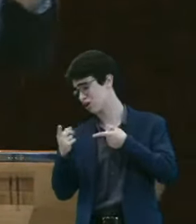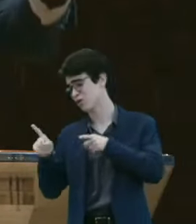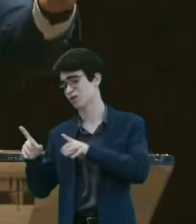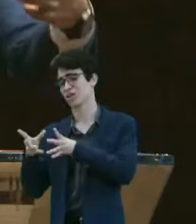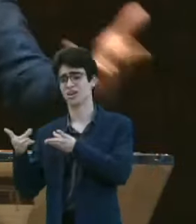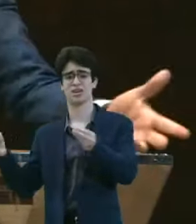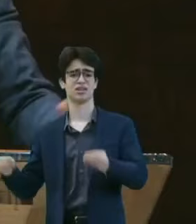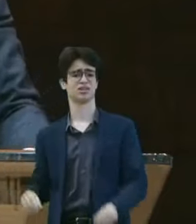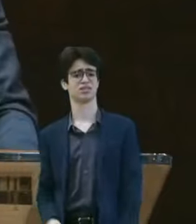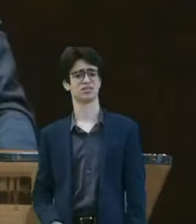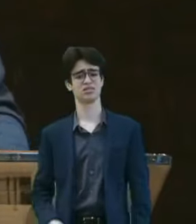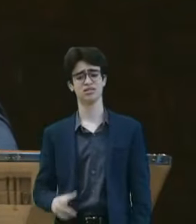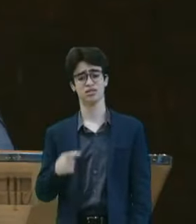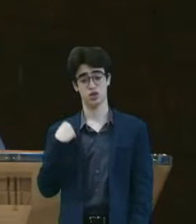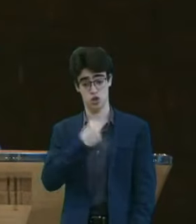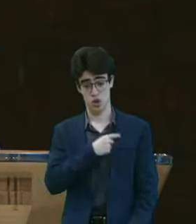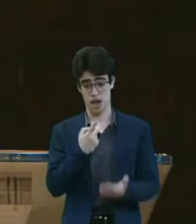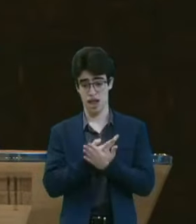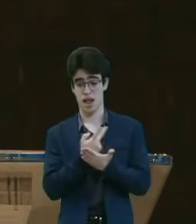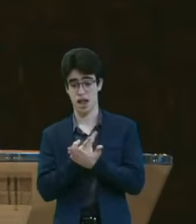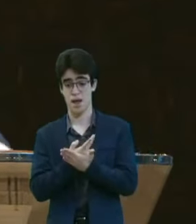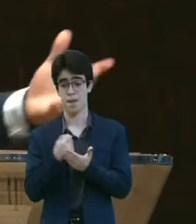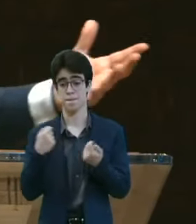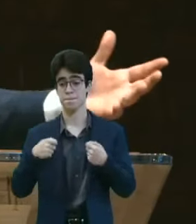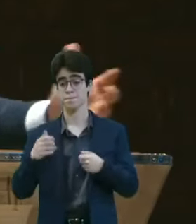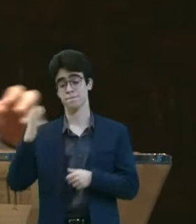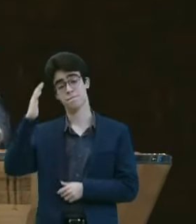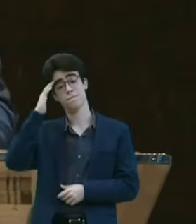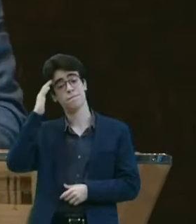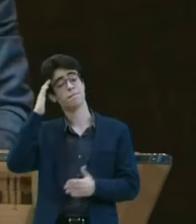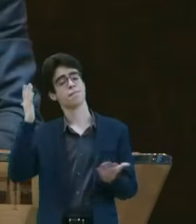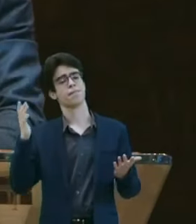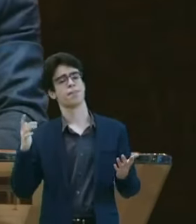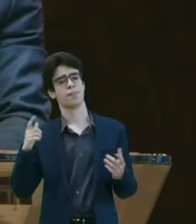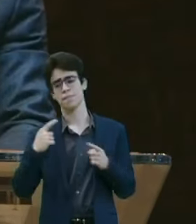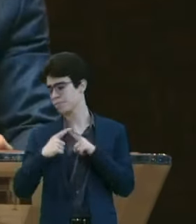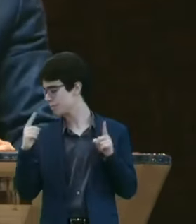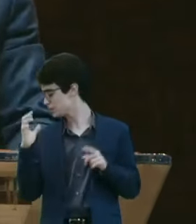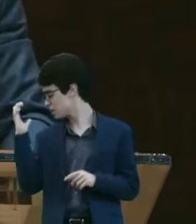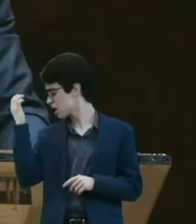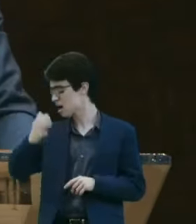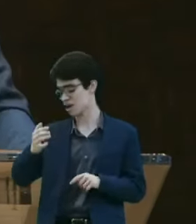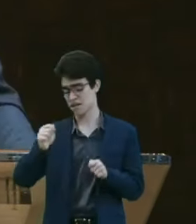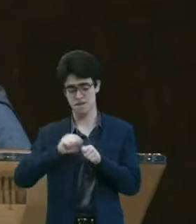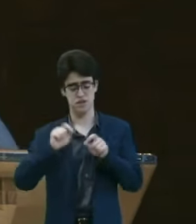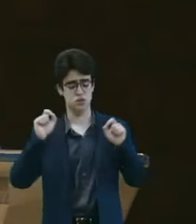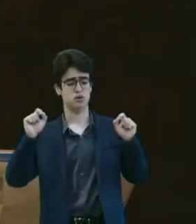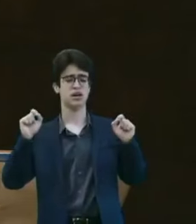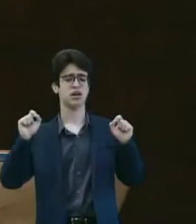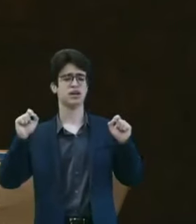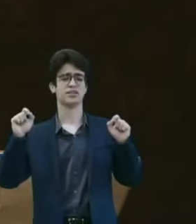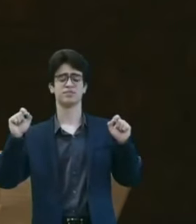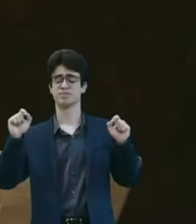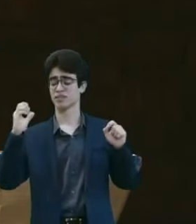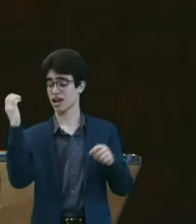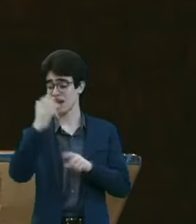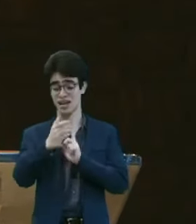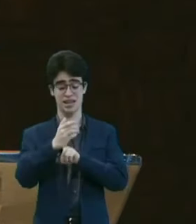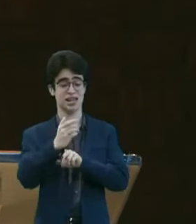precisamos confrontar o nosso erro. E aí o que Caim faz? Ele cria um vilão.